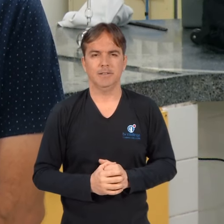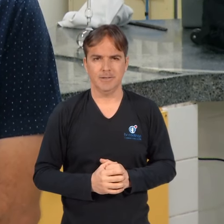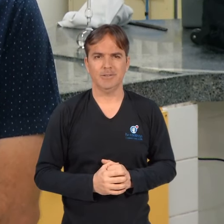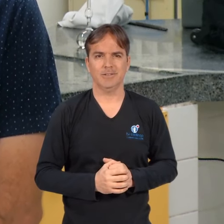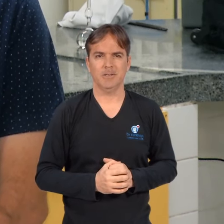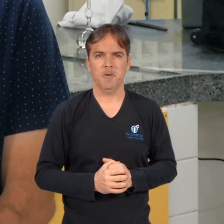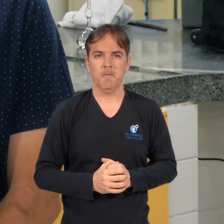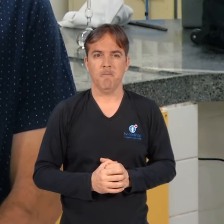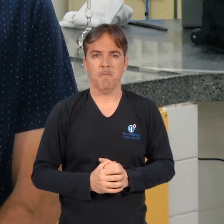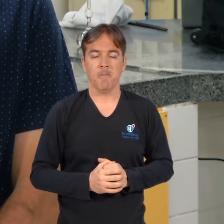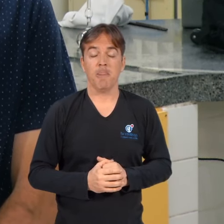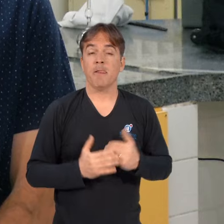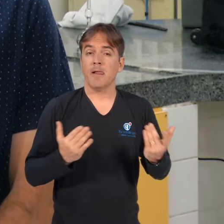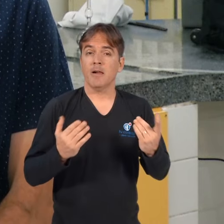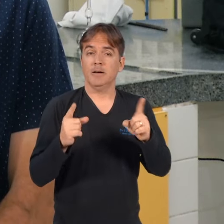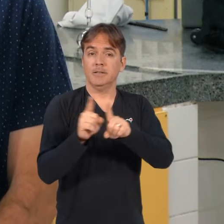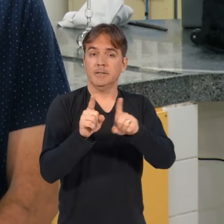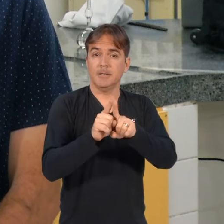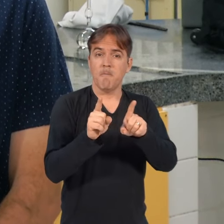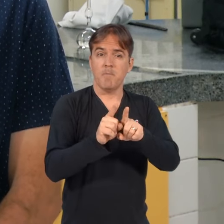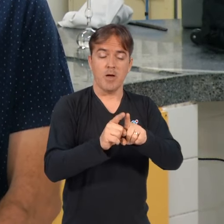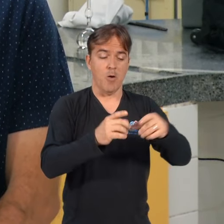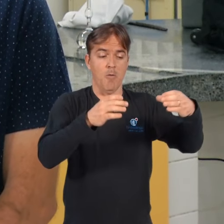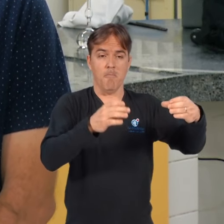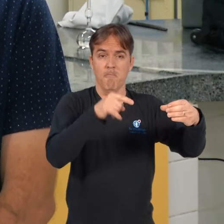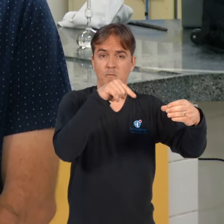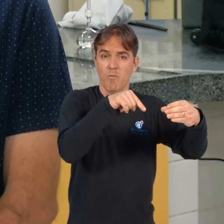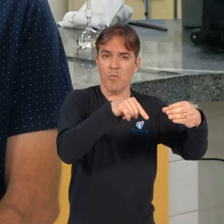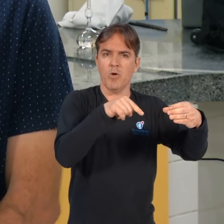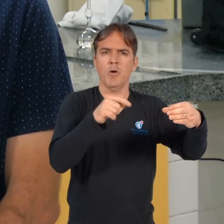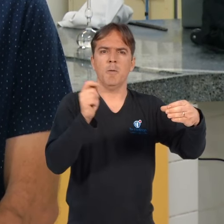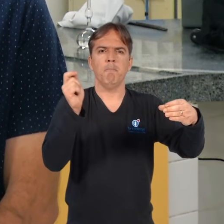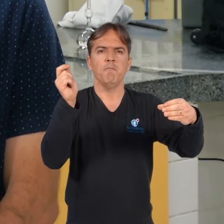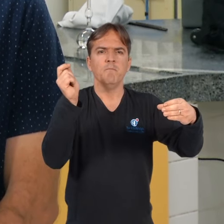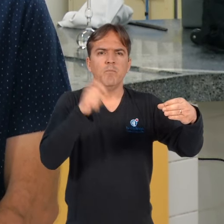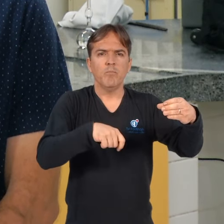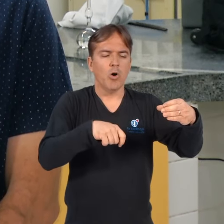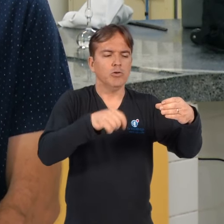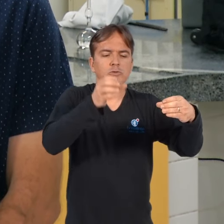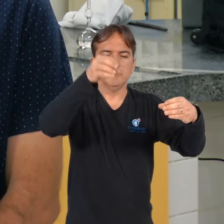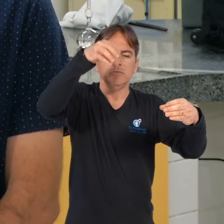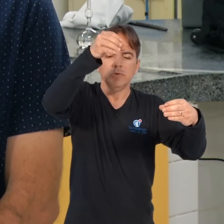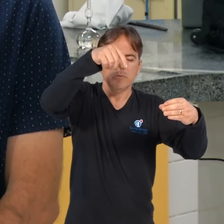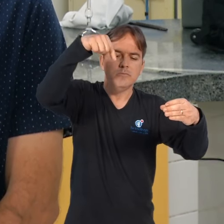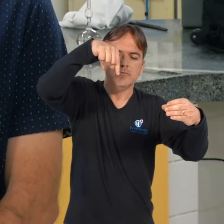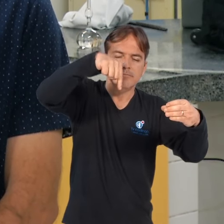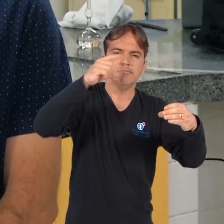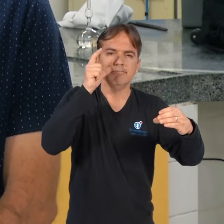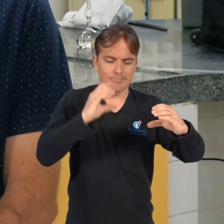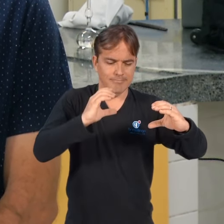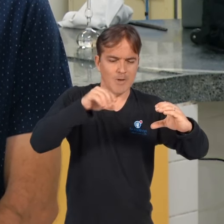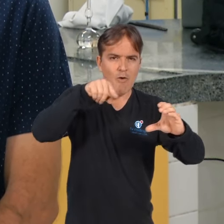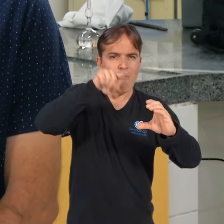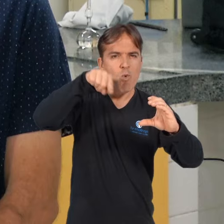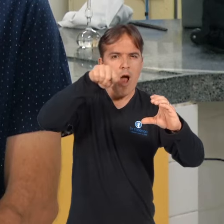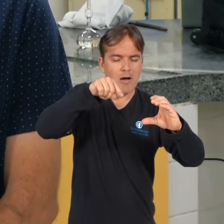facilitado com esse bloco. E também a possibilidade de introduzir dentro de seus furos, né, a questão